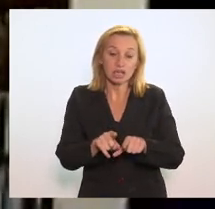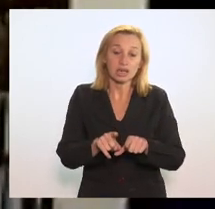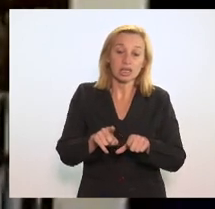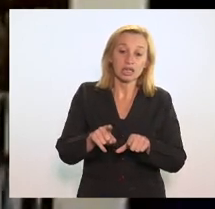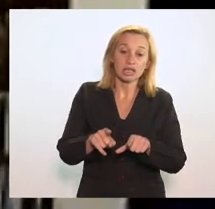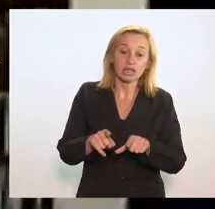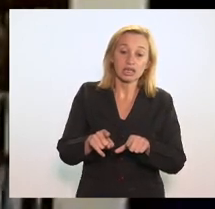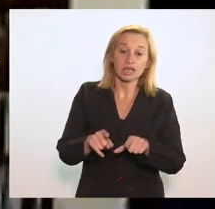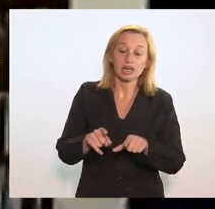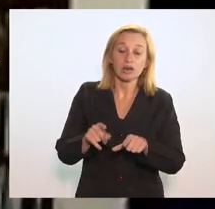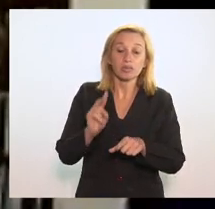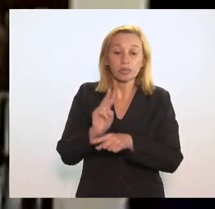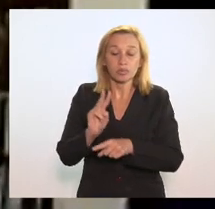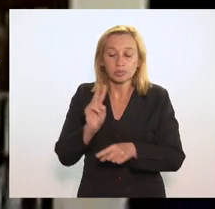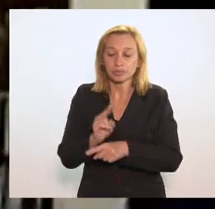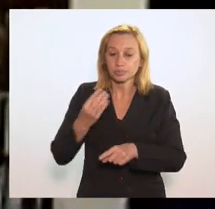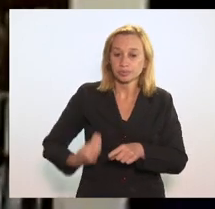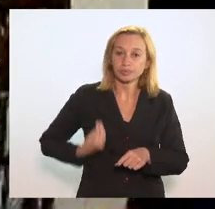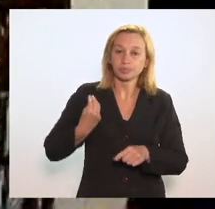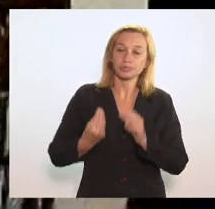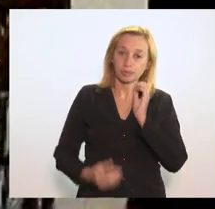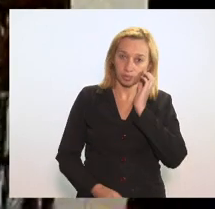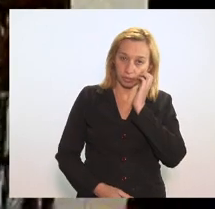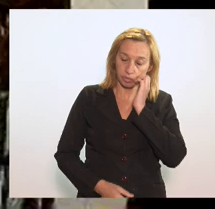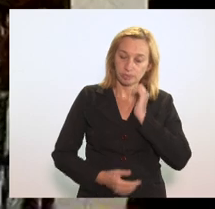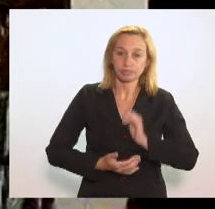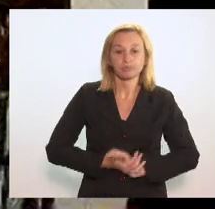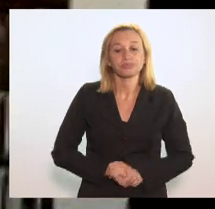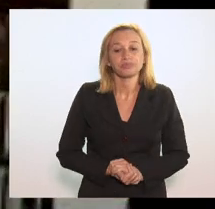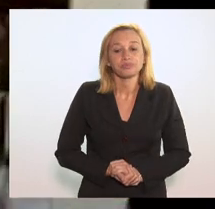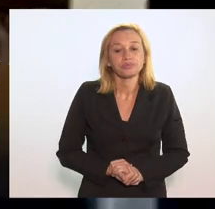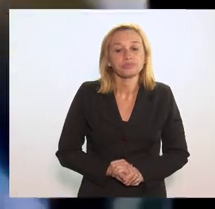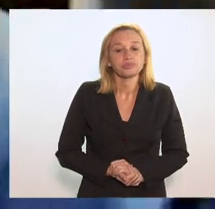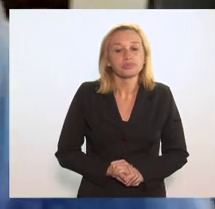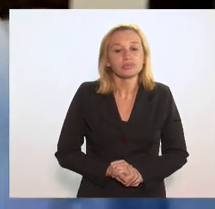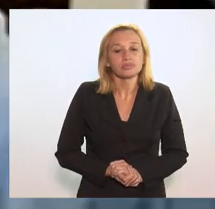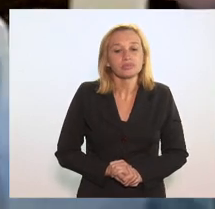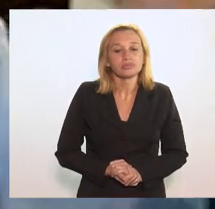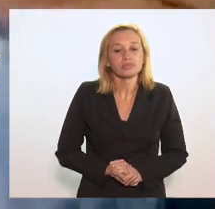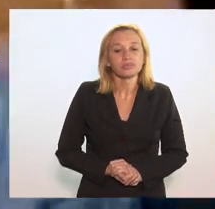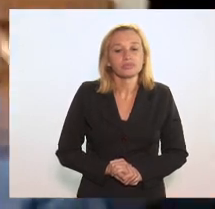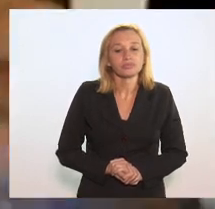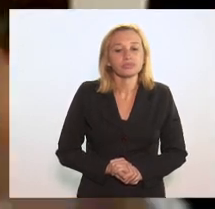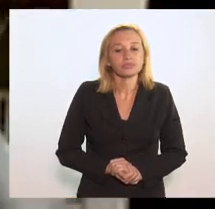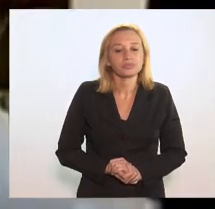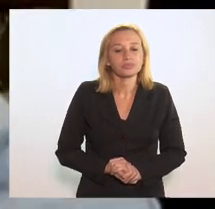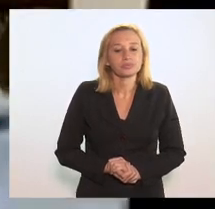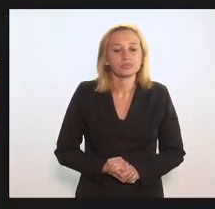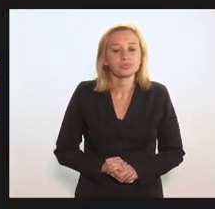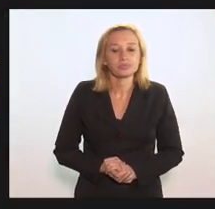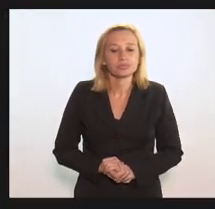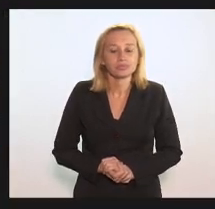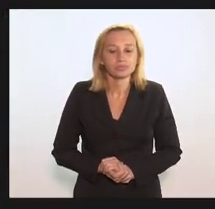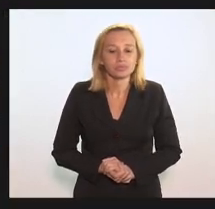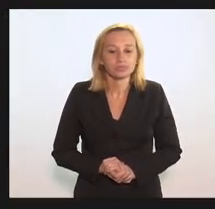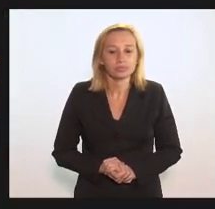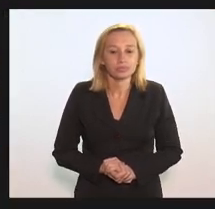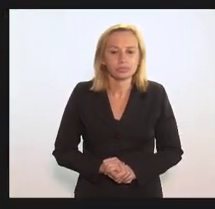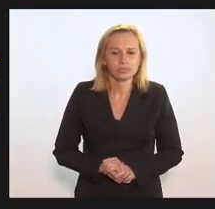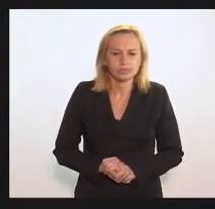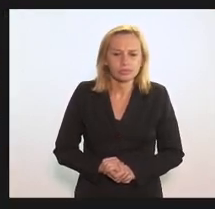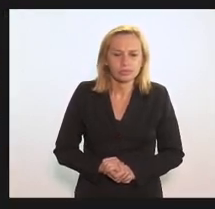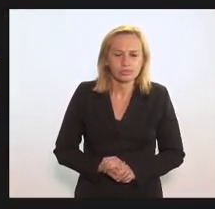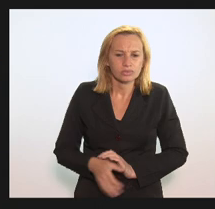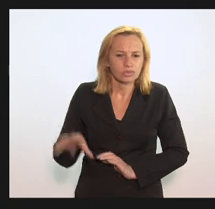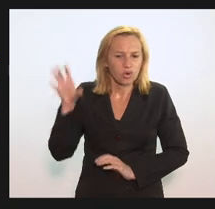vida. Quando se alcança a cifra absurda... Não, dessa vez eu